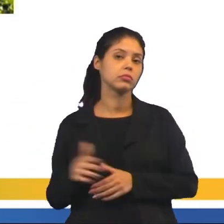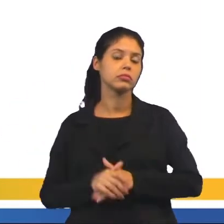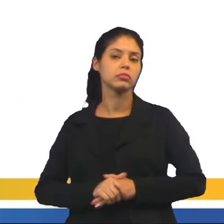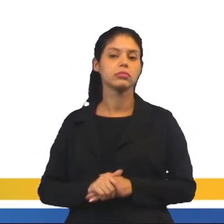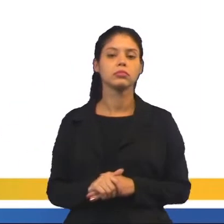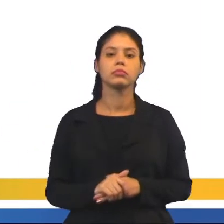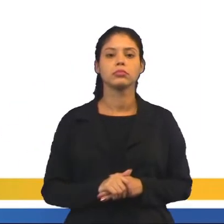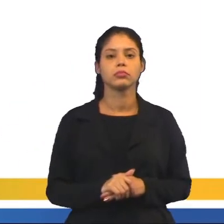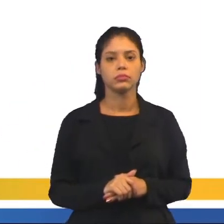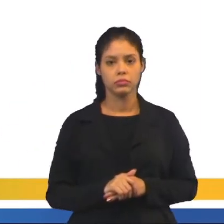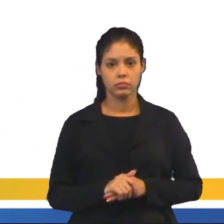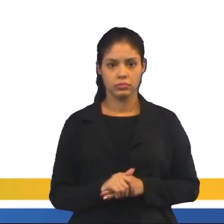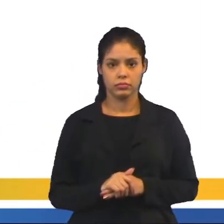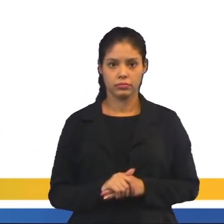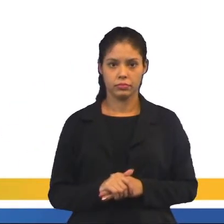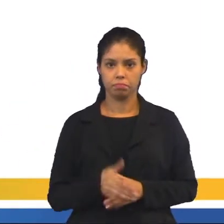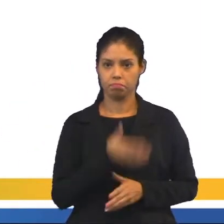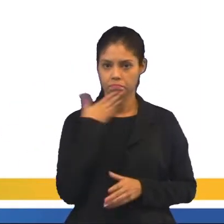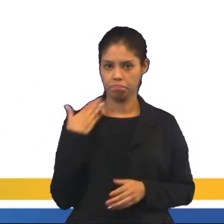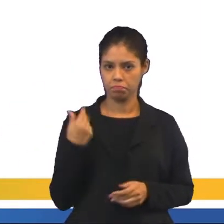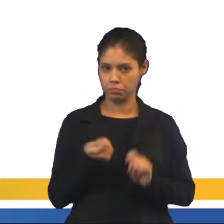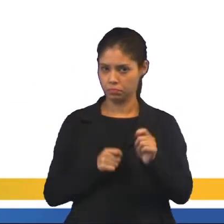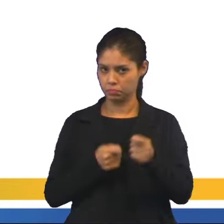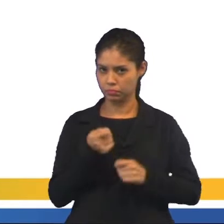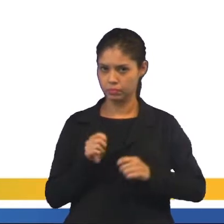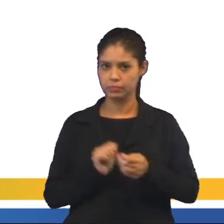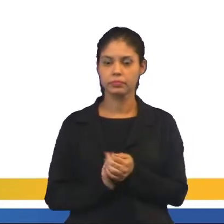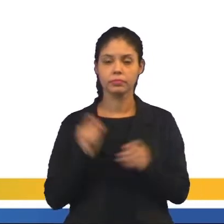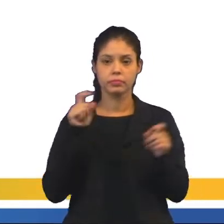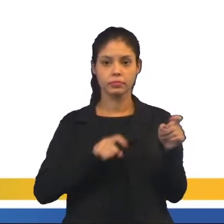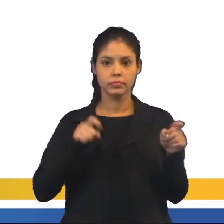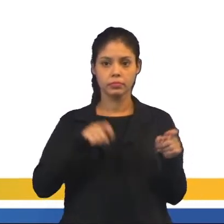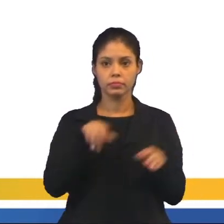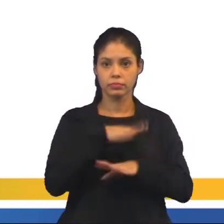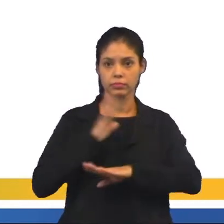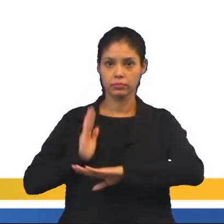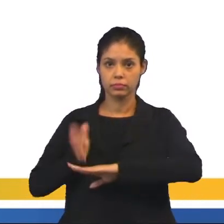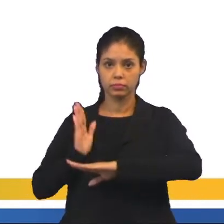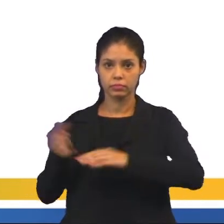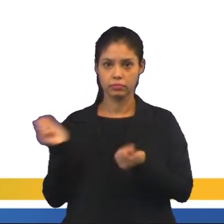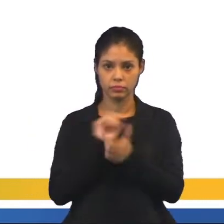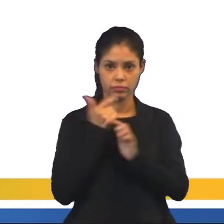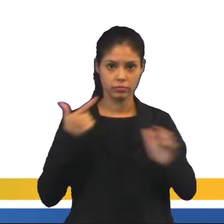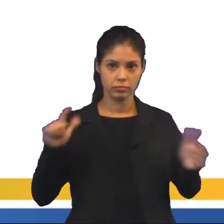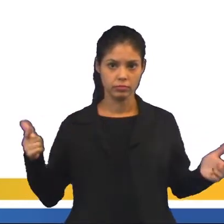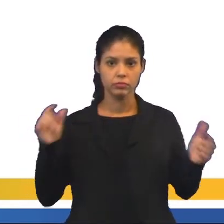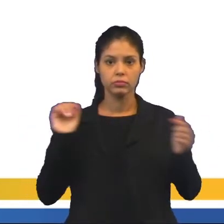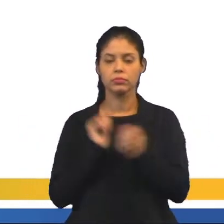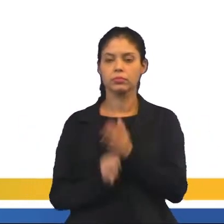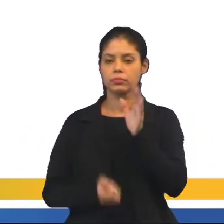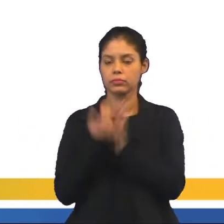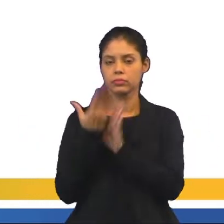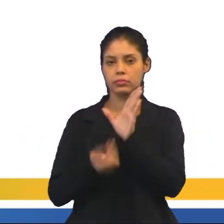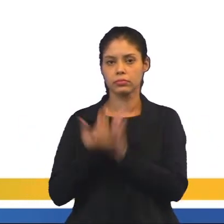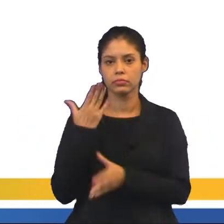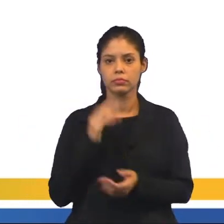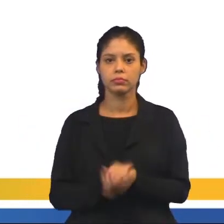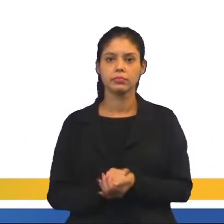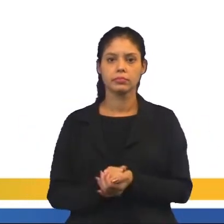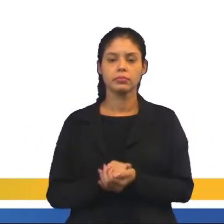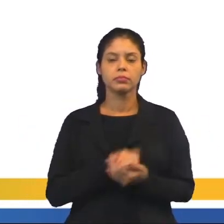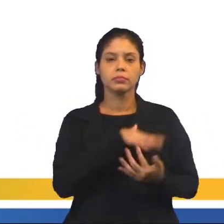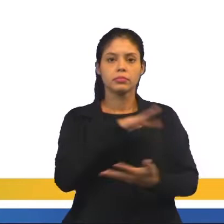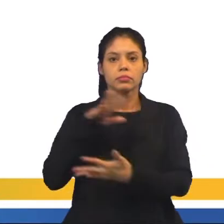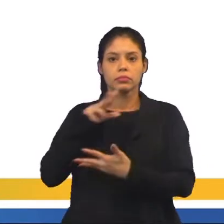entre outros. A modernização da agropecuária representou grande aumento da